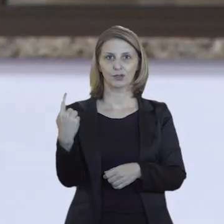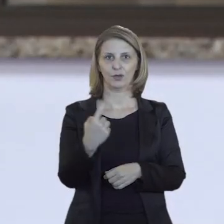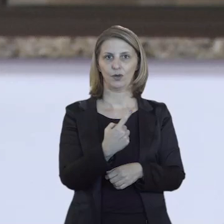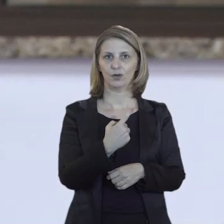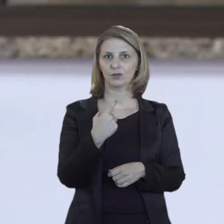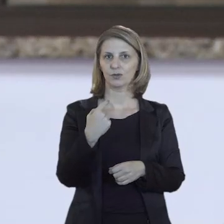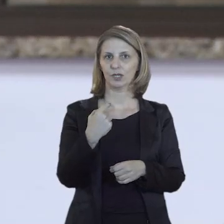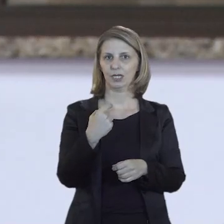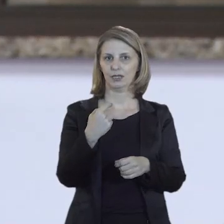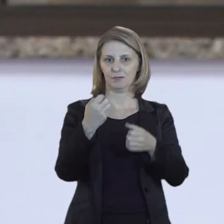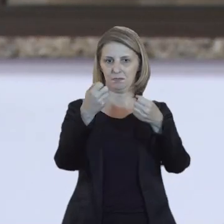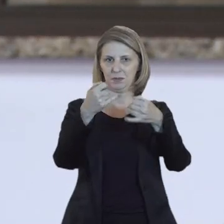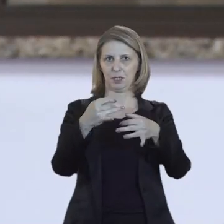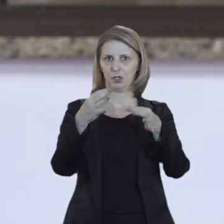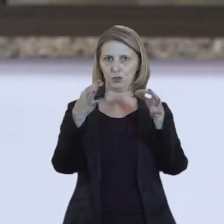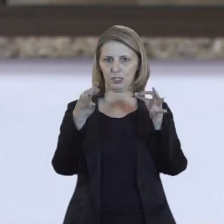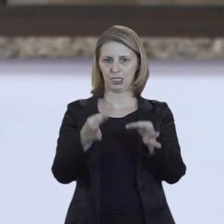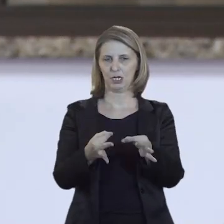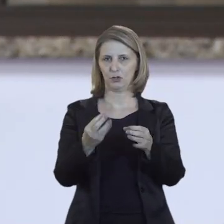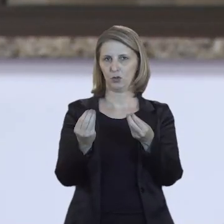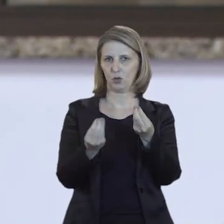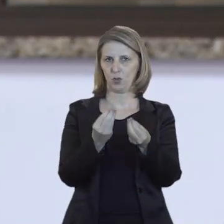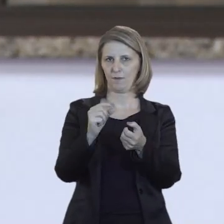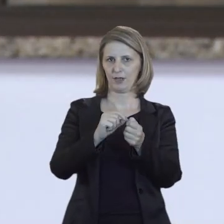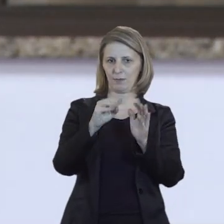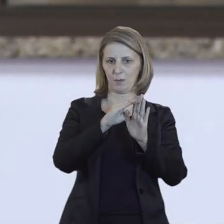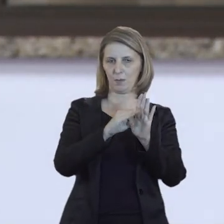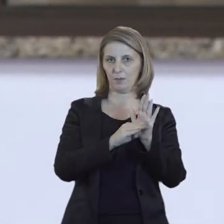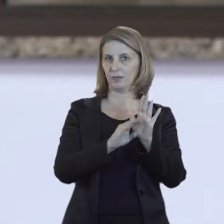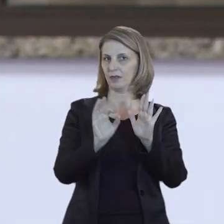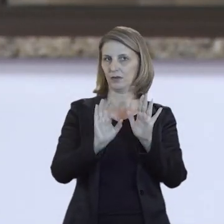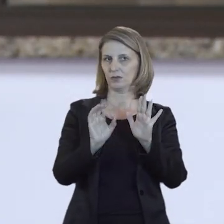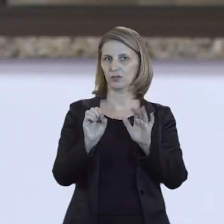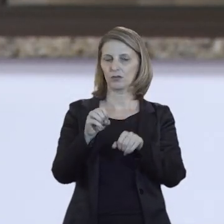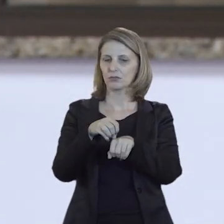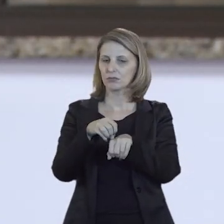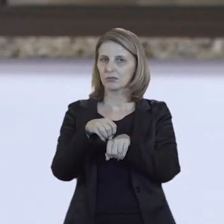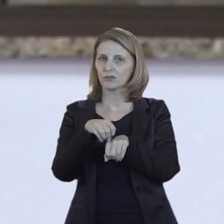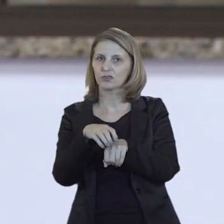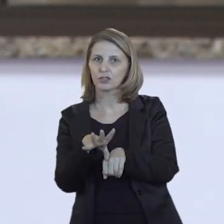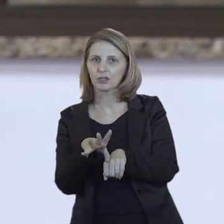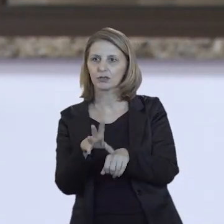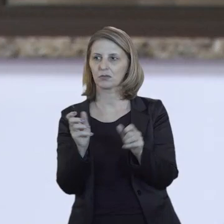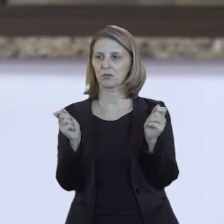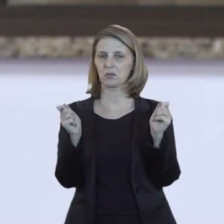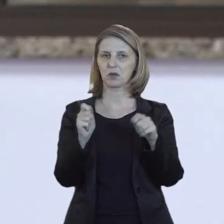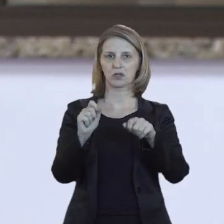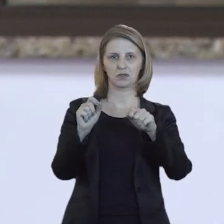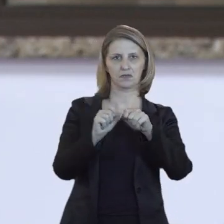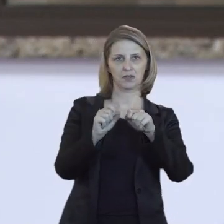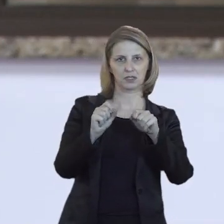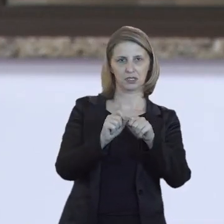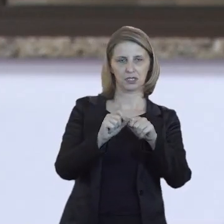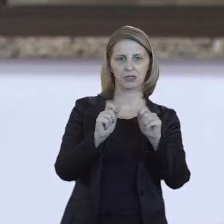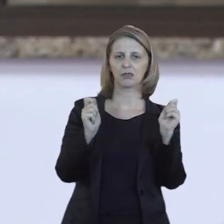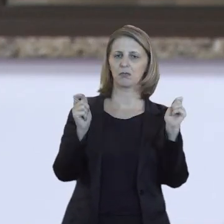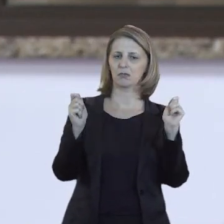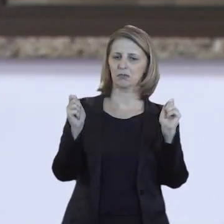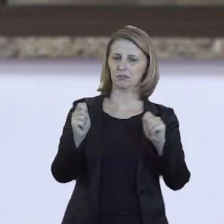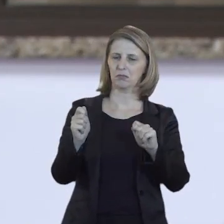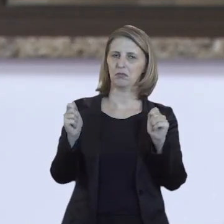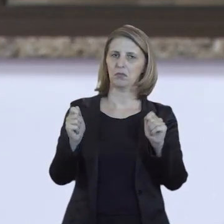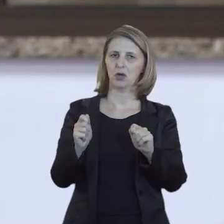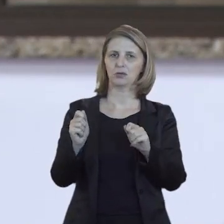né, que nós não estamos dando receita para ninguém, né? O que a gente quer dar é possibilidades